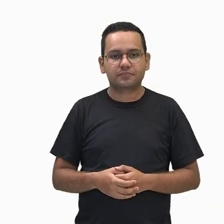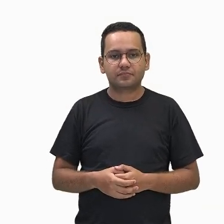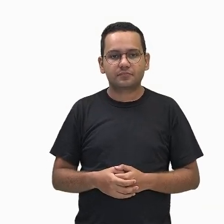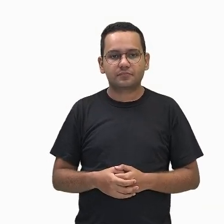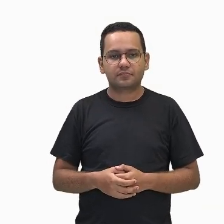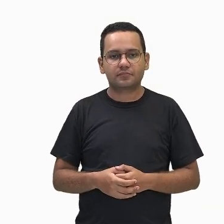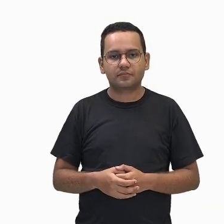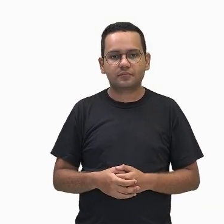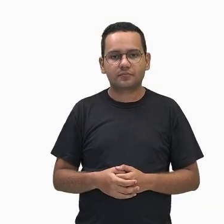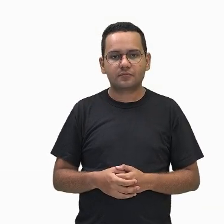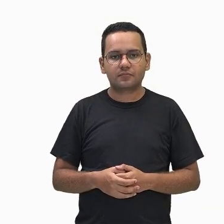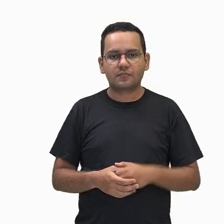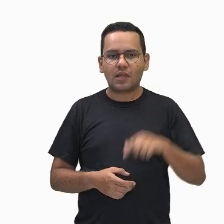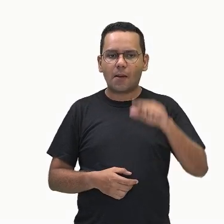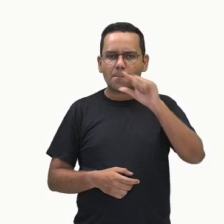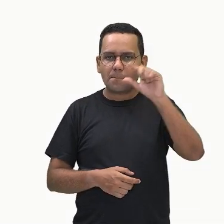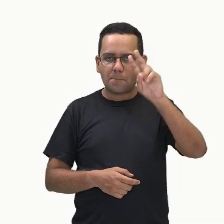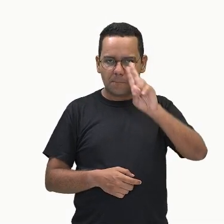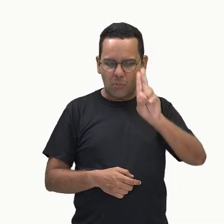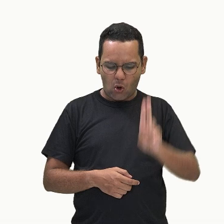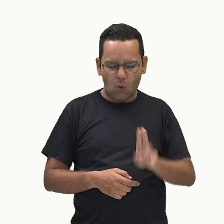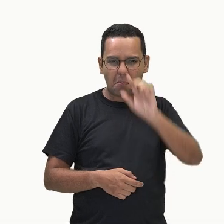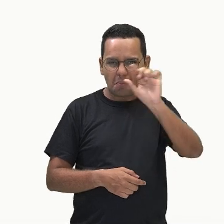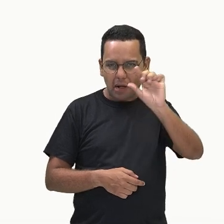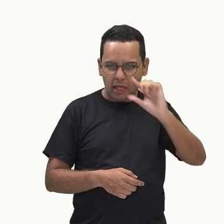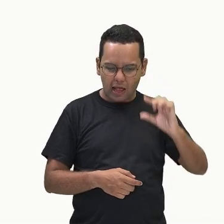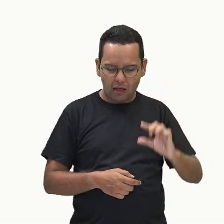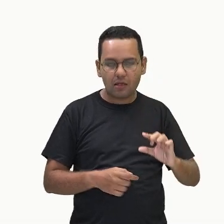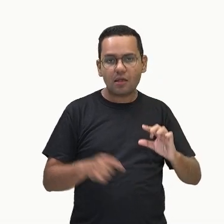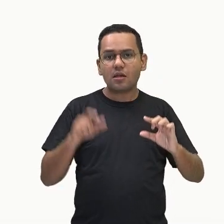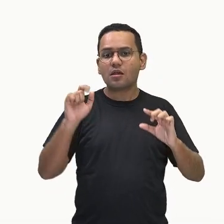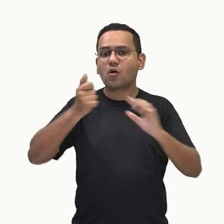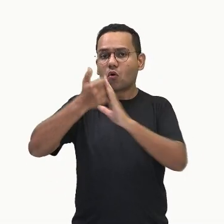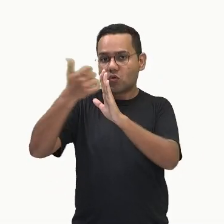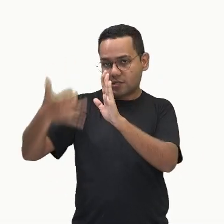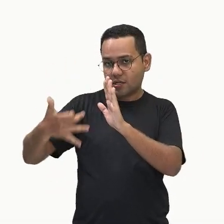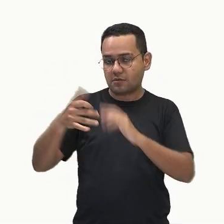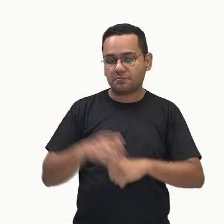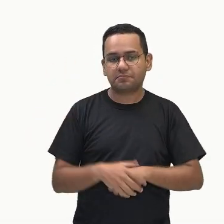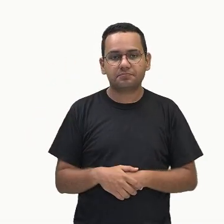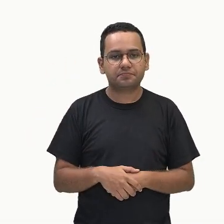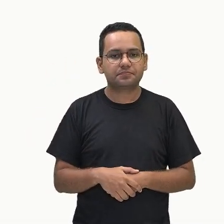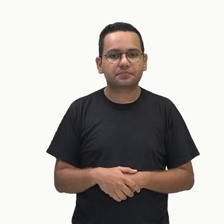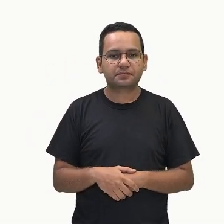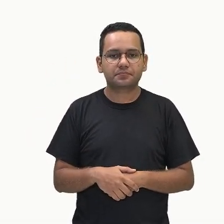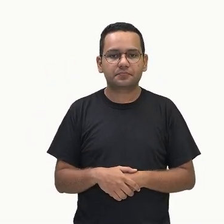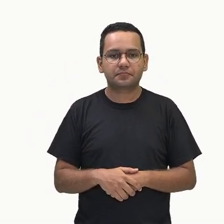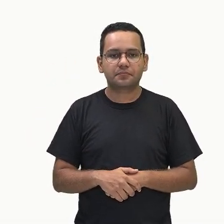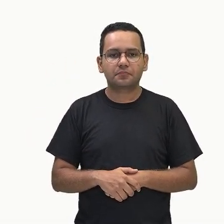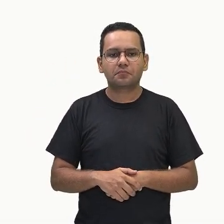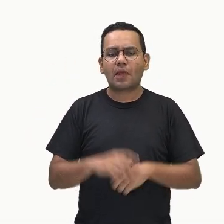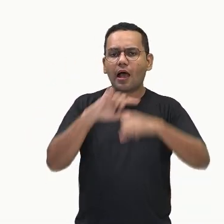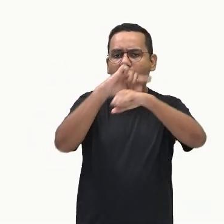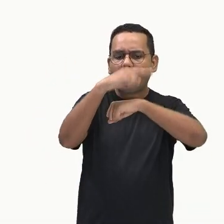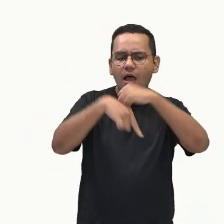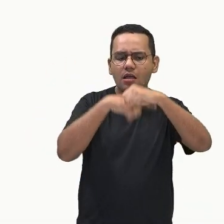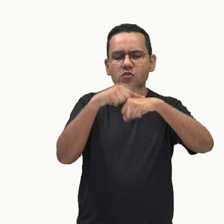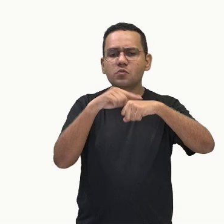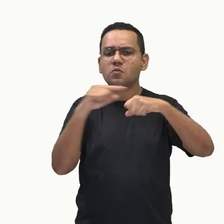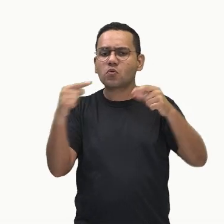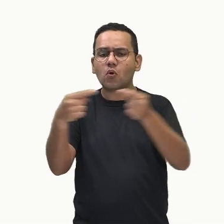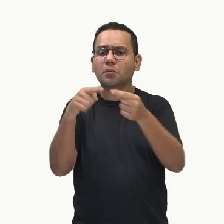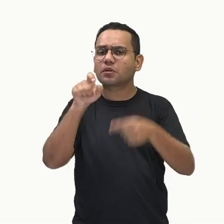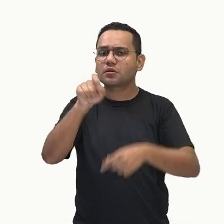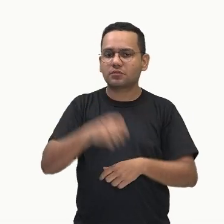átomo, ele é definido como a unidade fundamental da matéria,